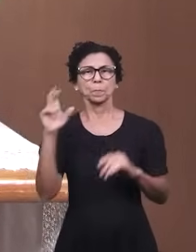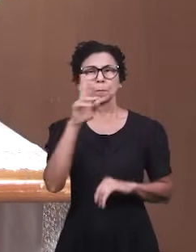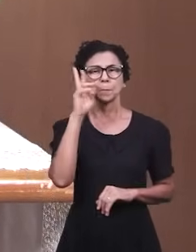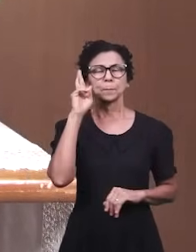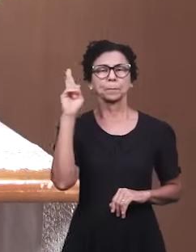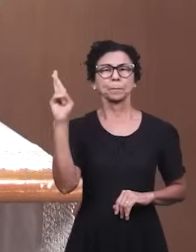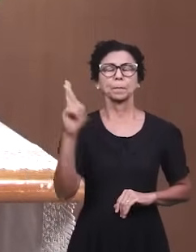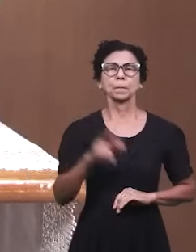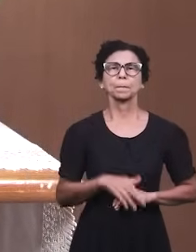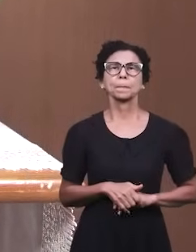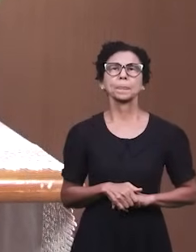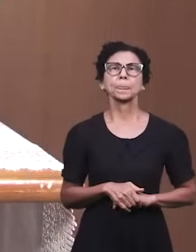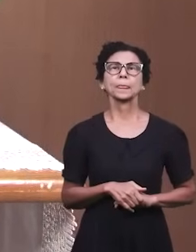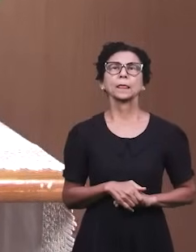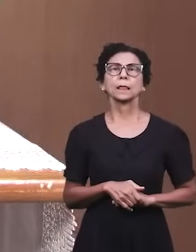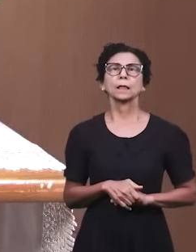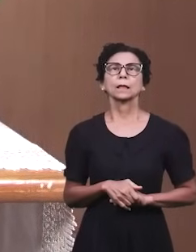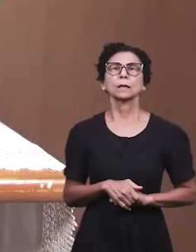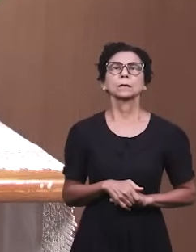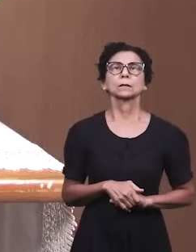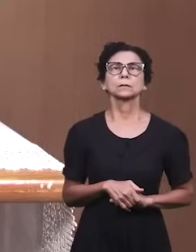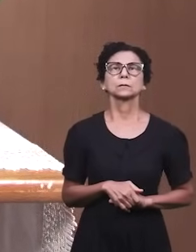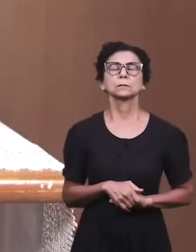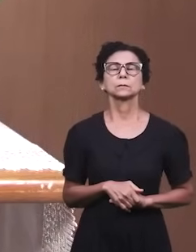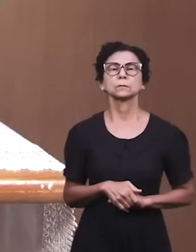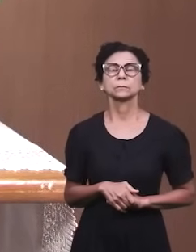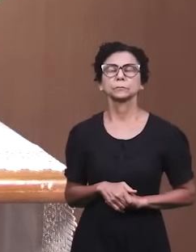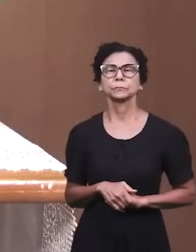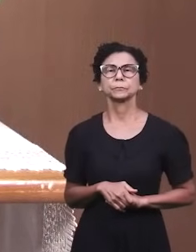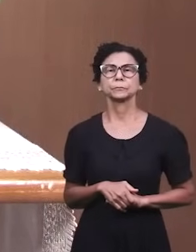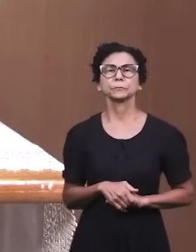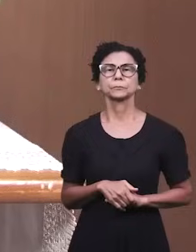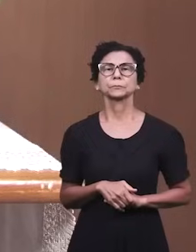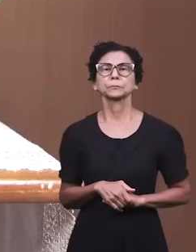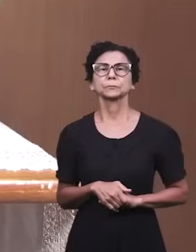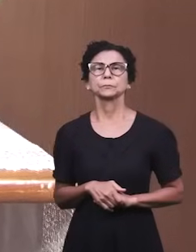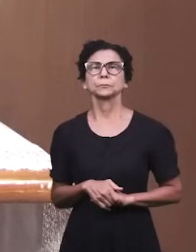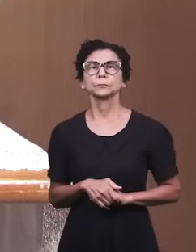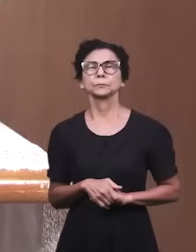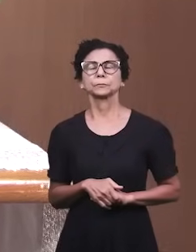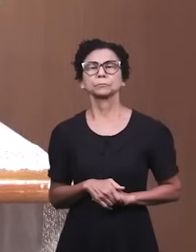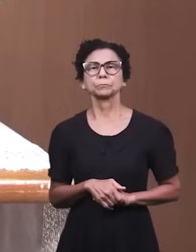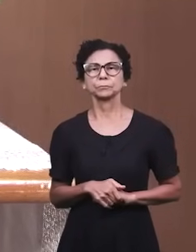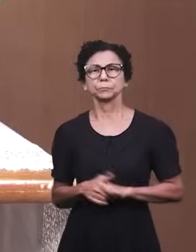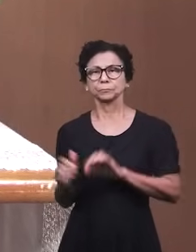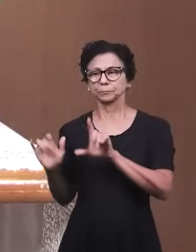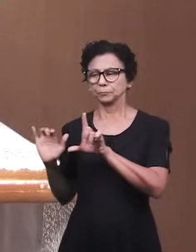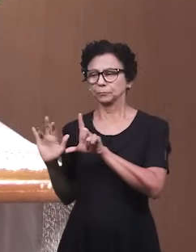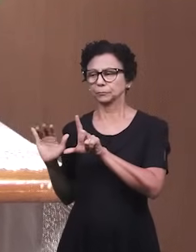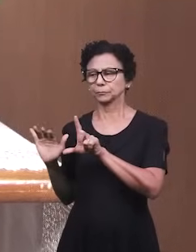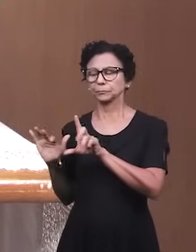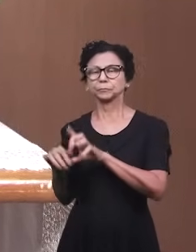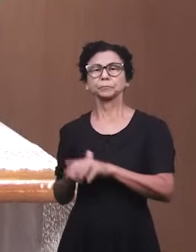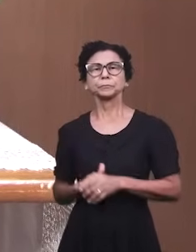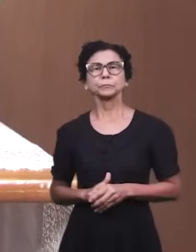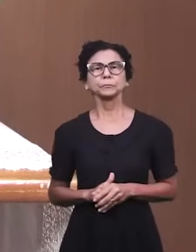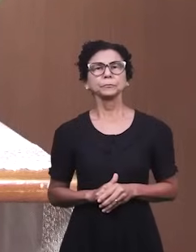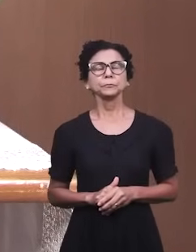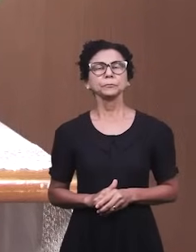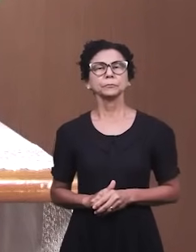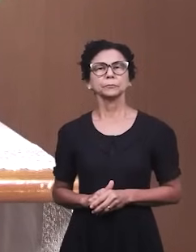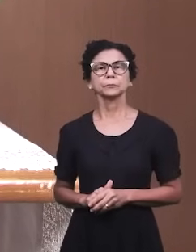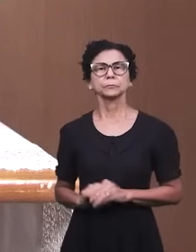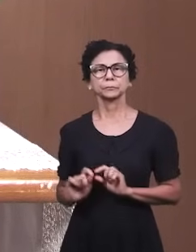Senhor. Para você que nos acompanhou, nós temos um QR Code que está abaixo na